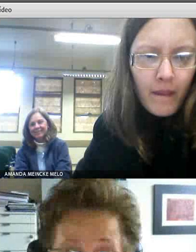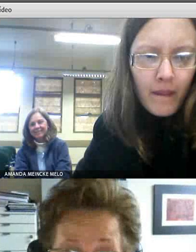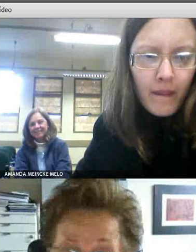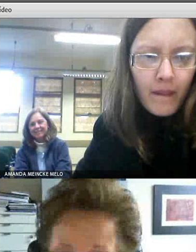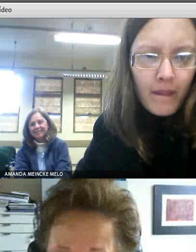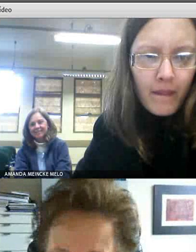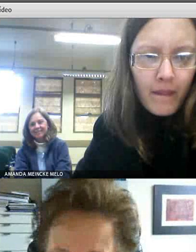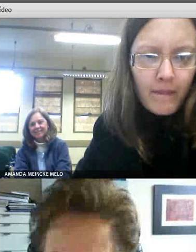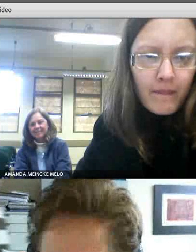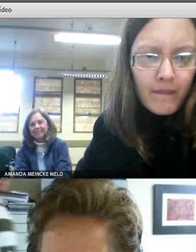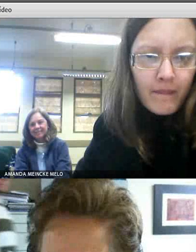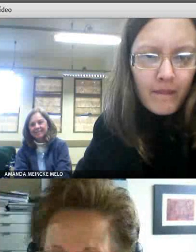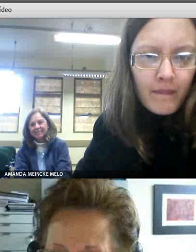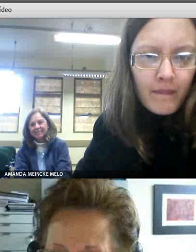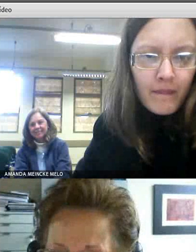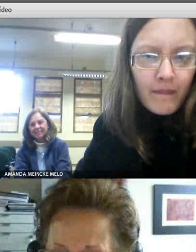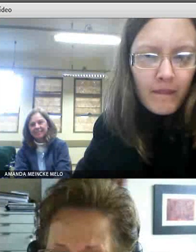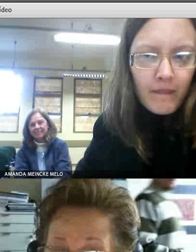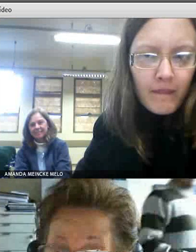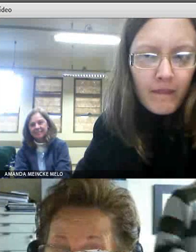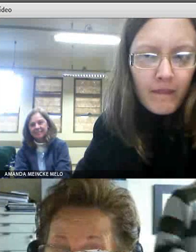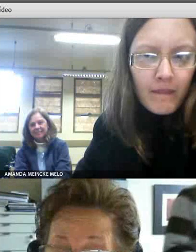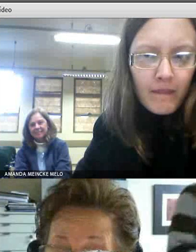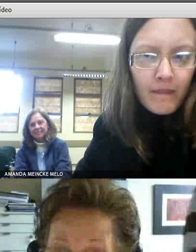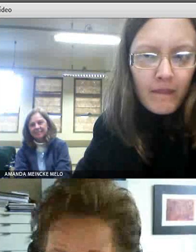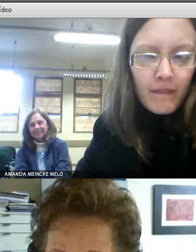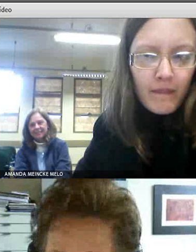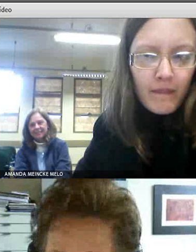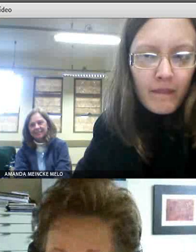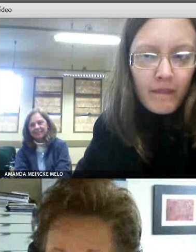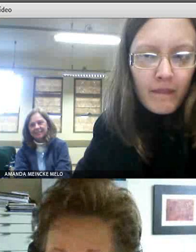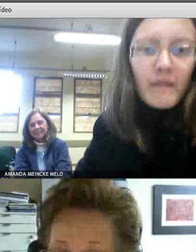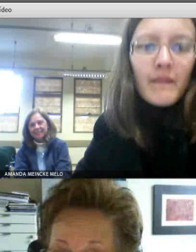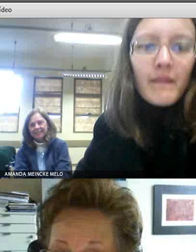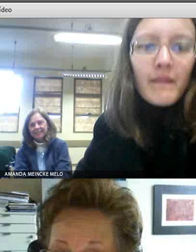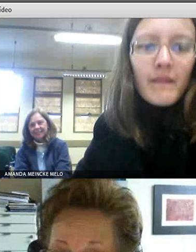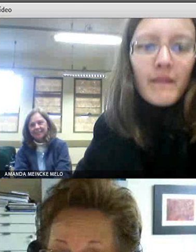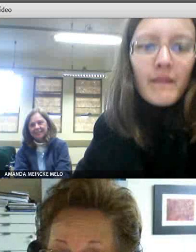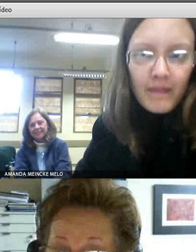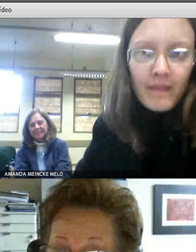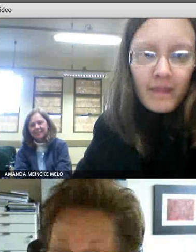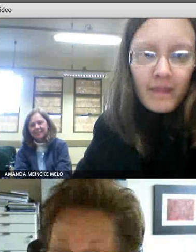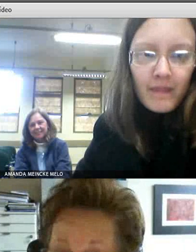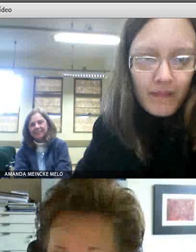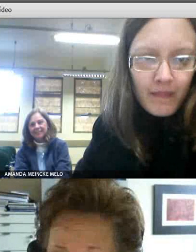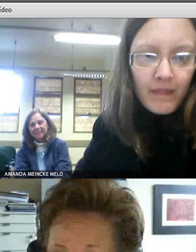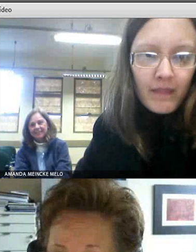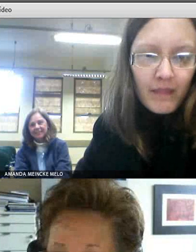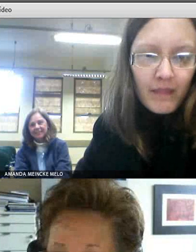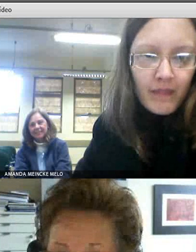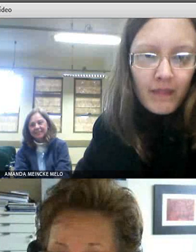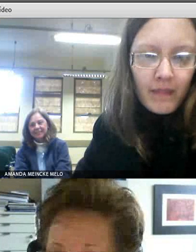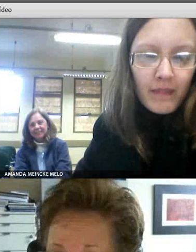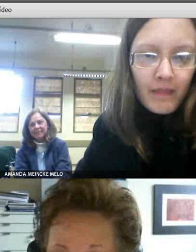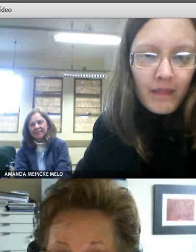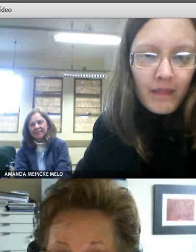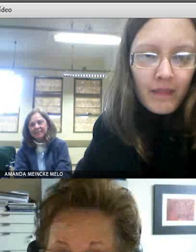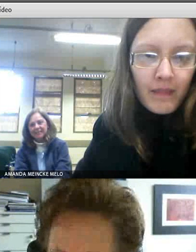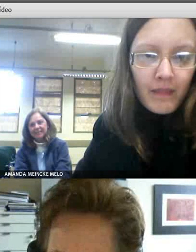eles aprenderam, estudando o corpo humano, estudando o que é uma tensão emocional, como se relaxa a tensão, eles